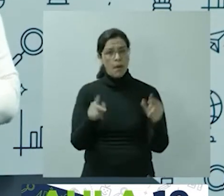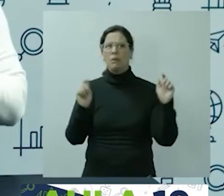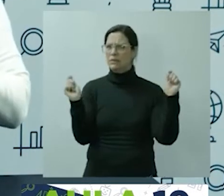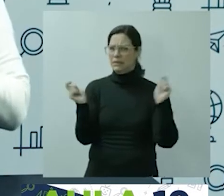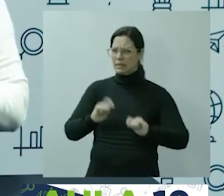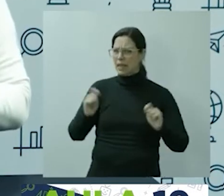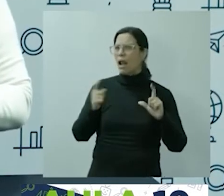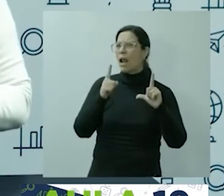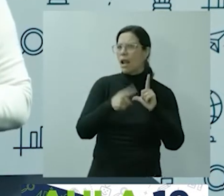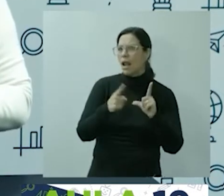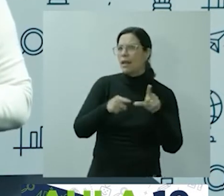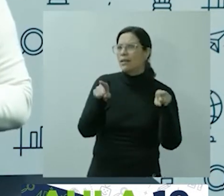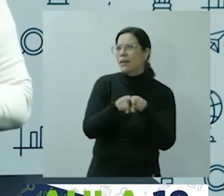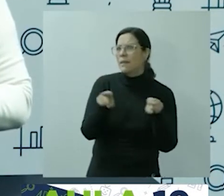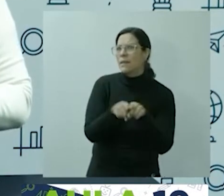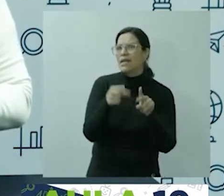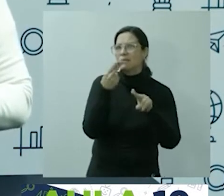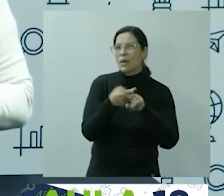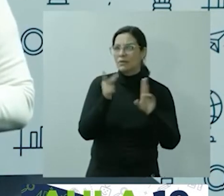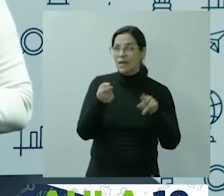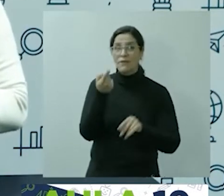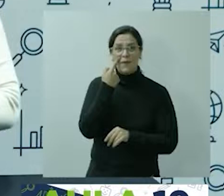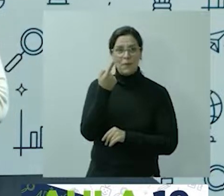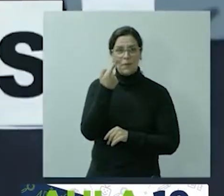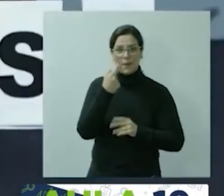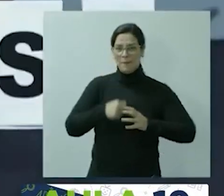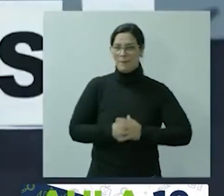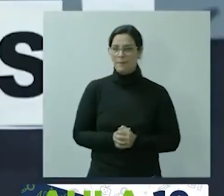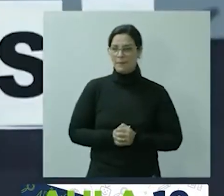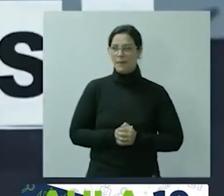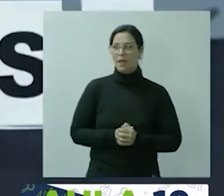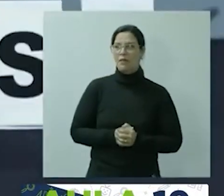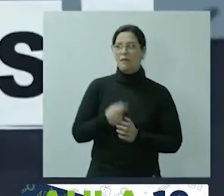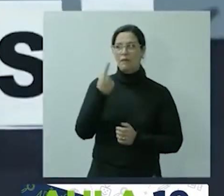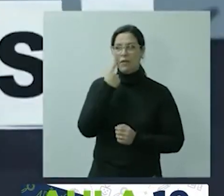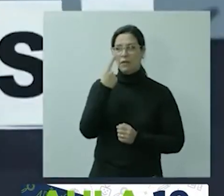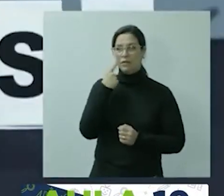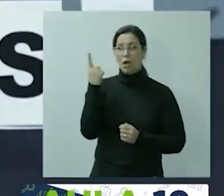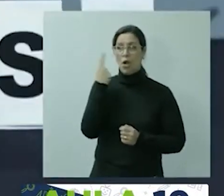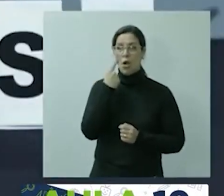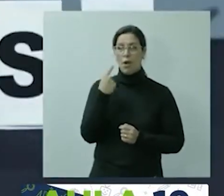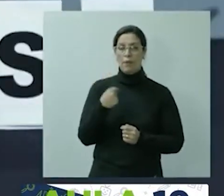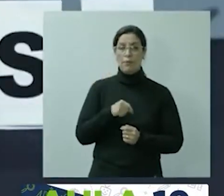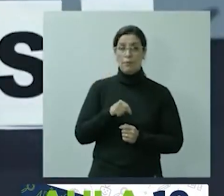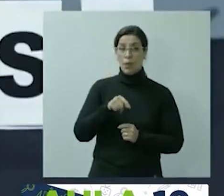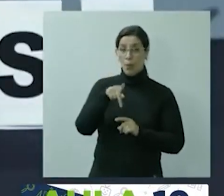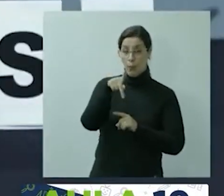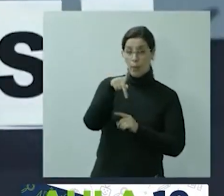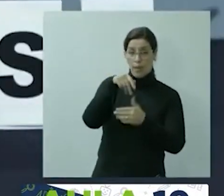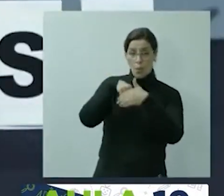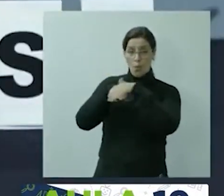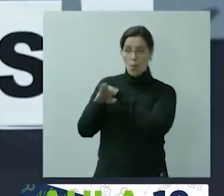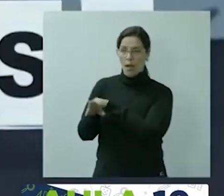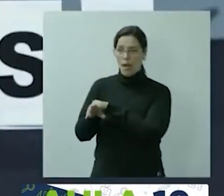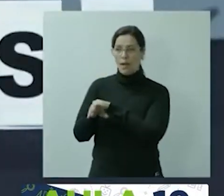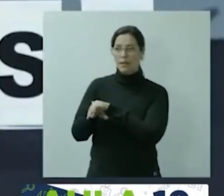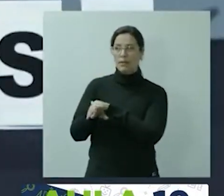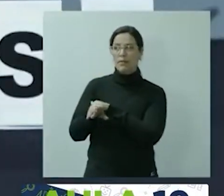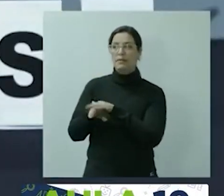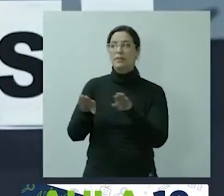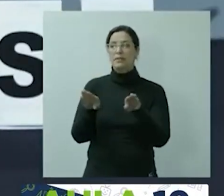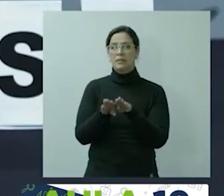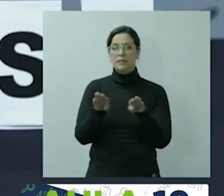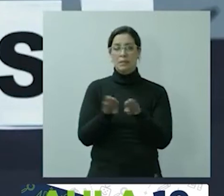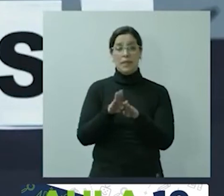da palavra raposa. Vocês querem ver? Eu vou tirar aqui o P e